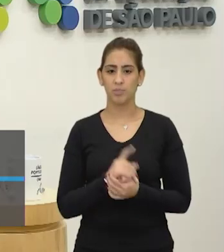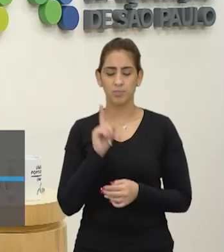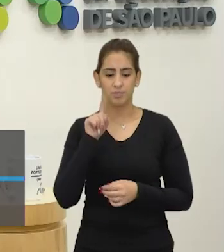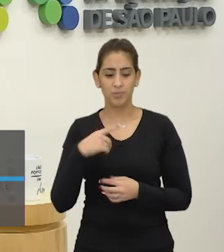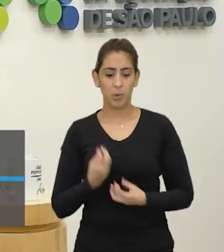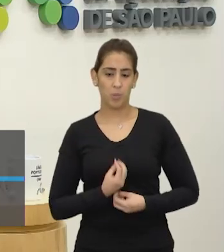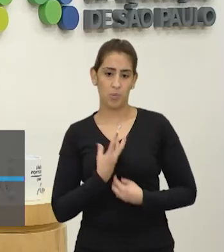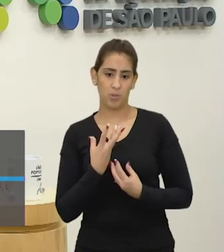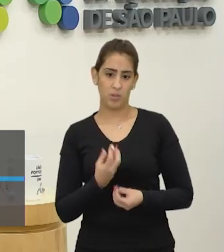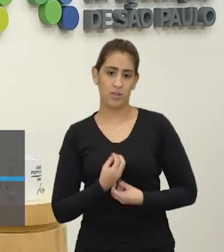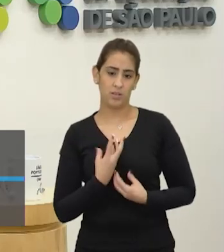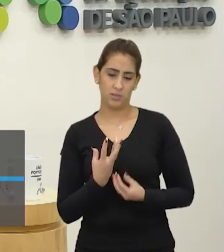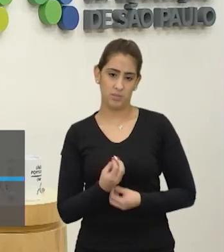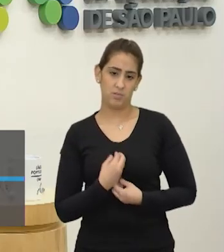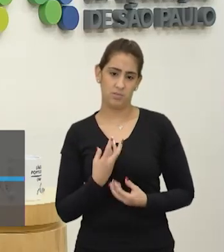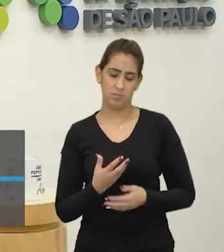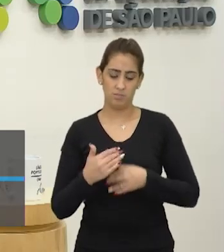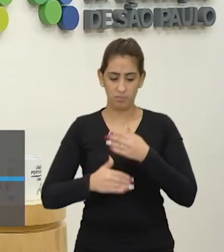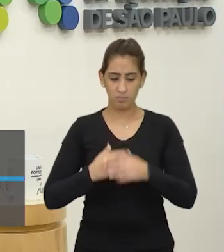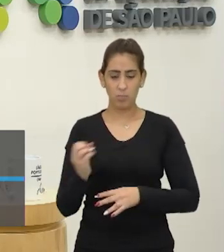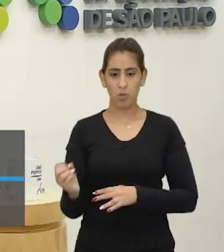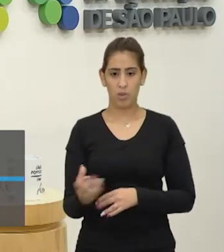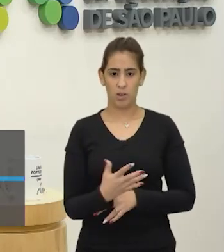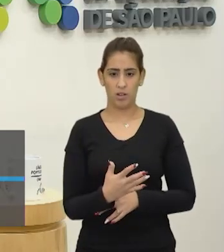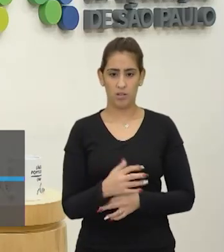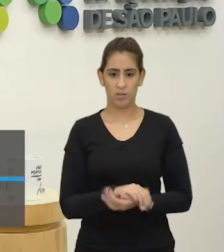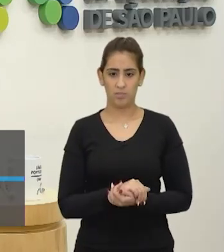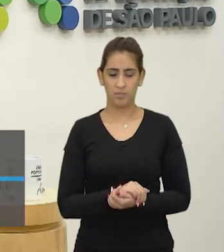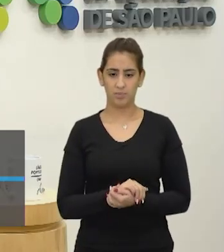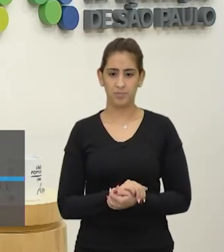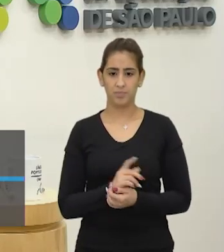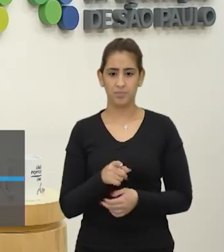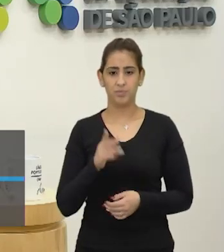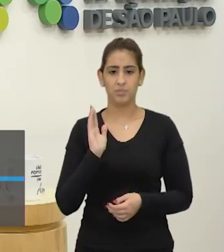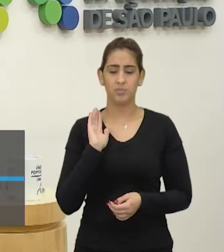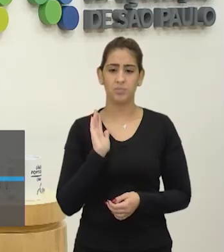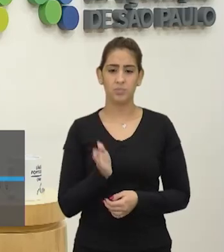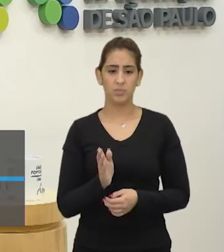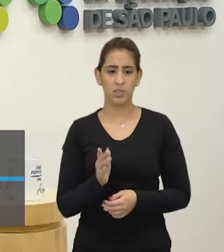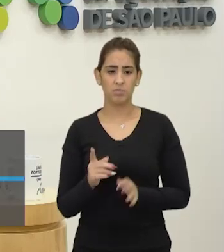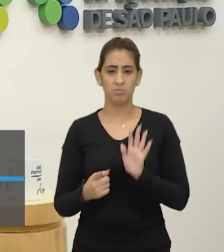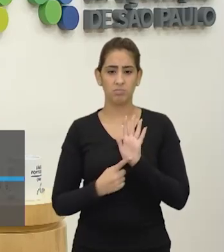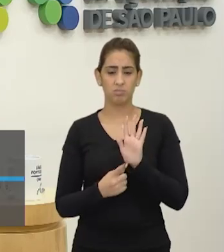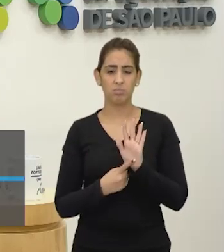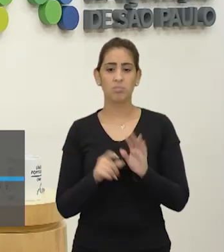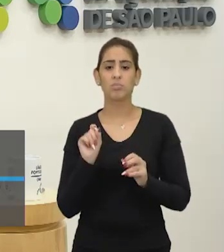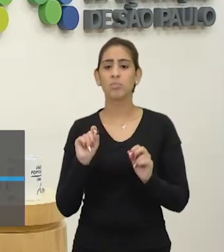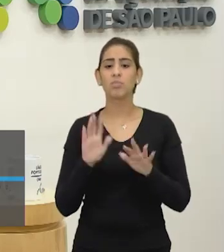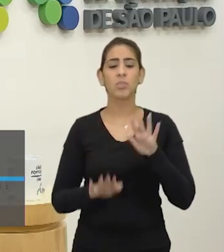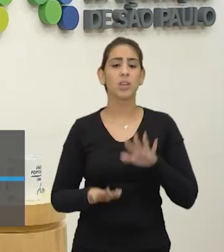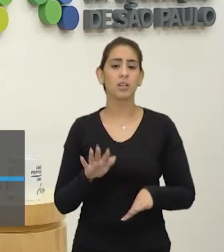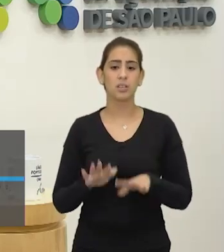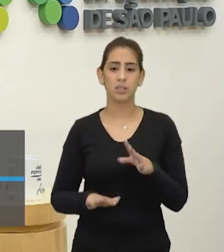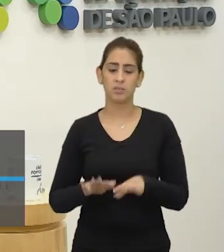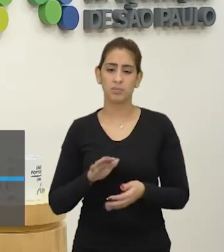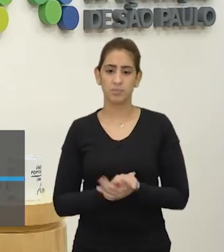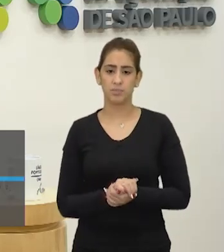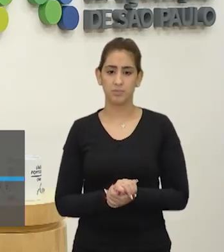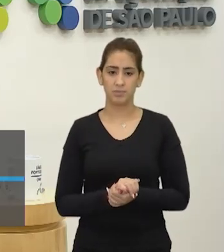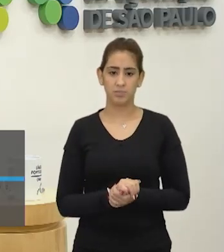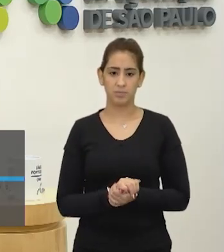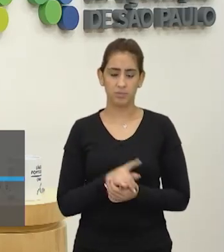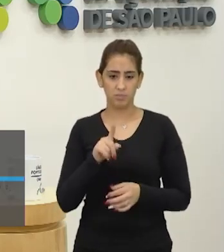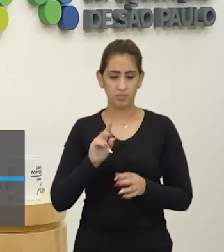é um poeta pré-modernista. Pré-modernista, por quê? Porque ele já dá... E simbolista, depende. O Alfredo Bozzi classifica